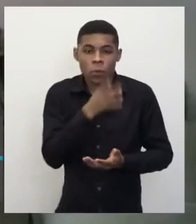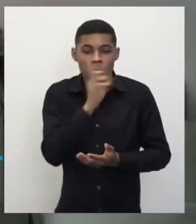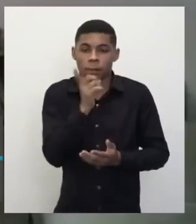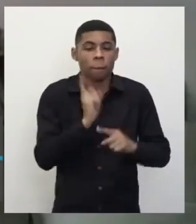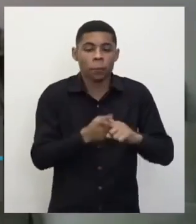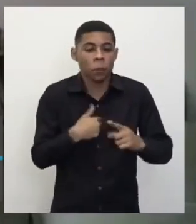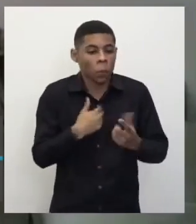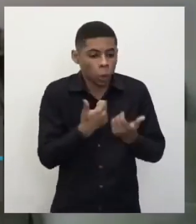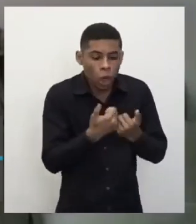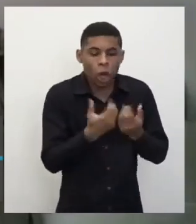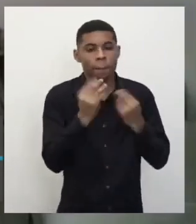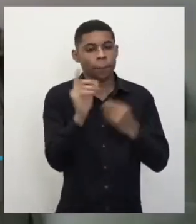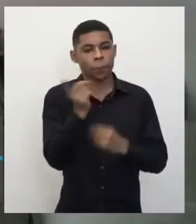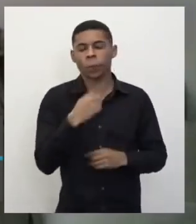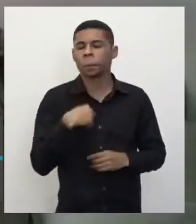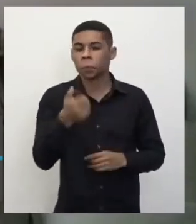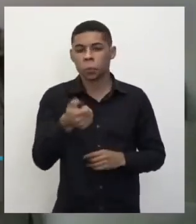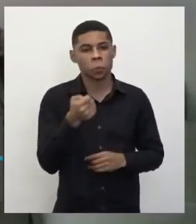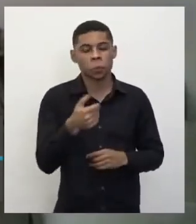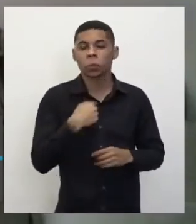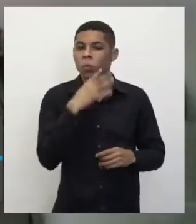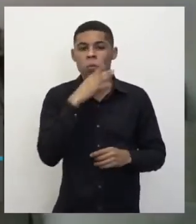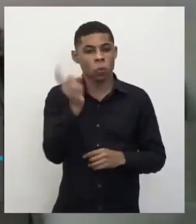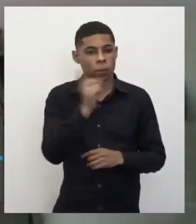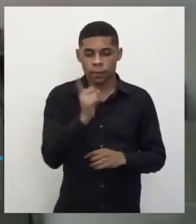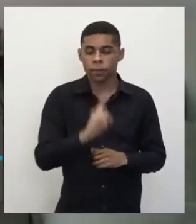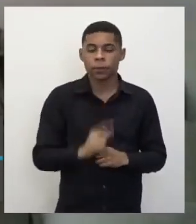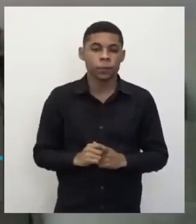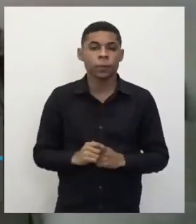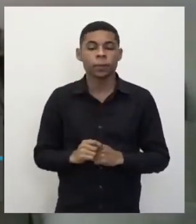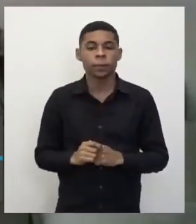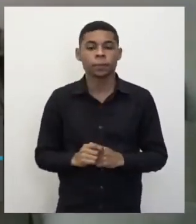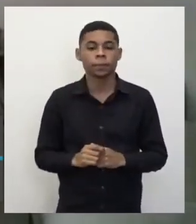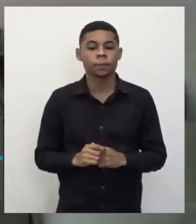muito de jogar, não ia conhecer mesmo. Mas,